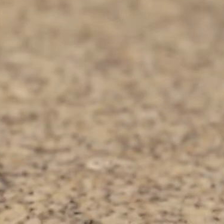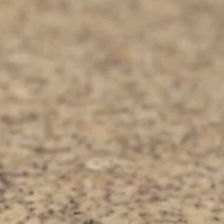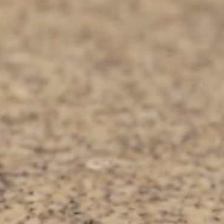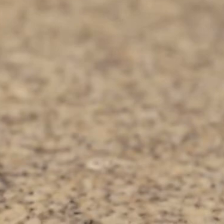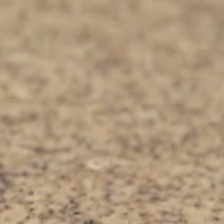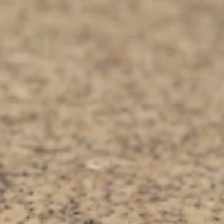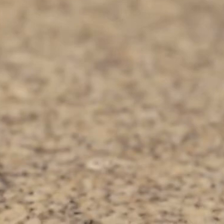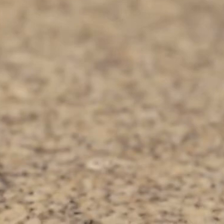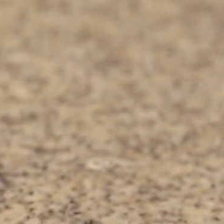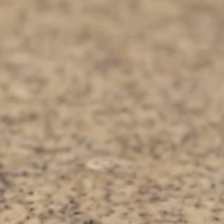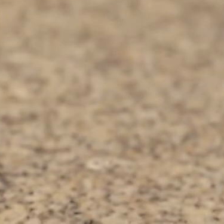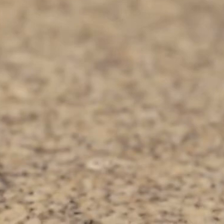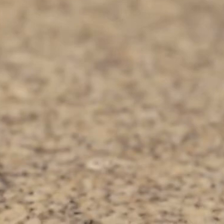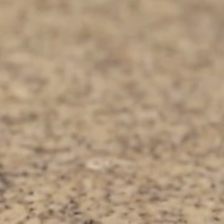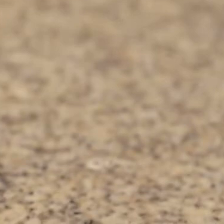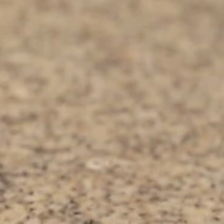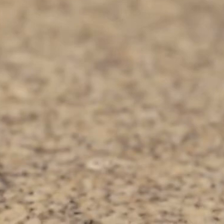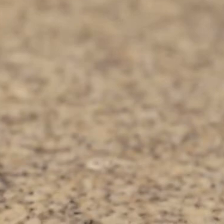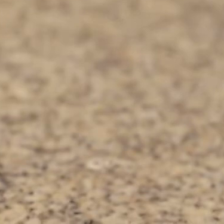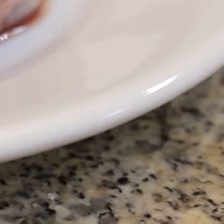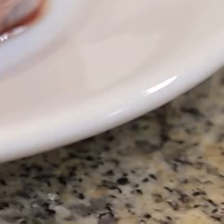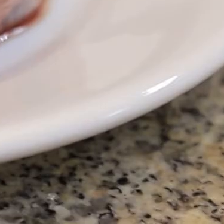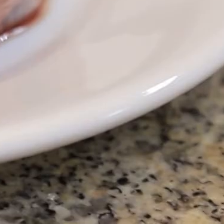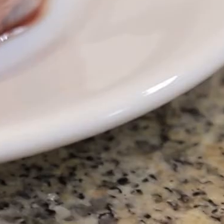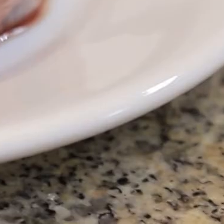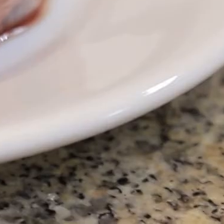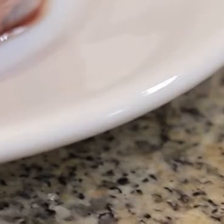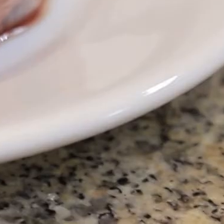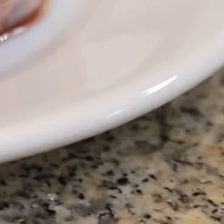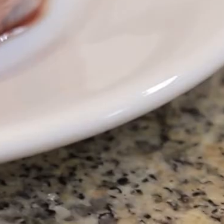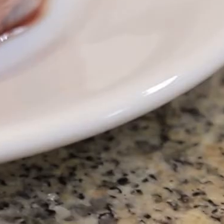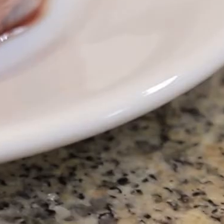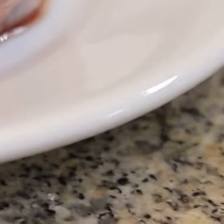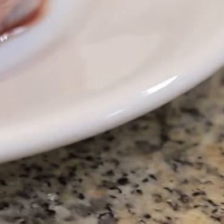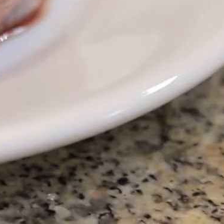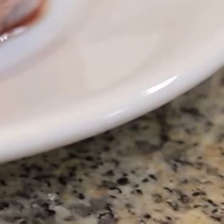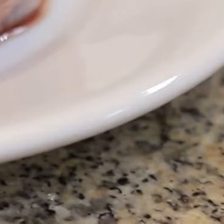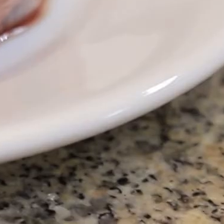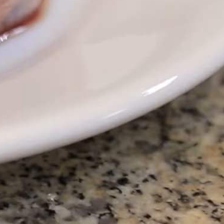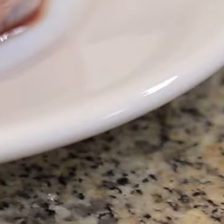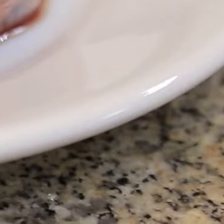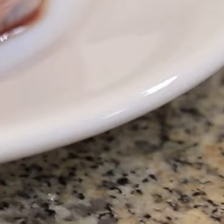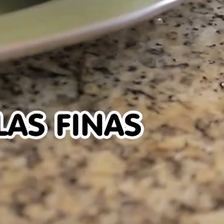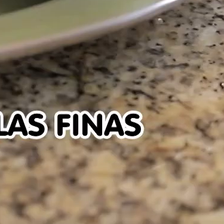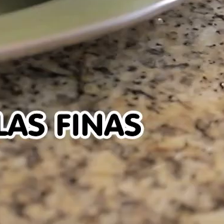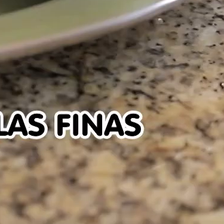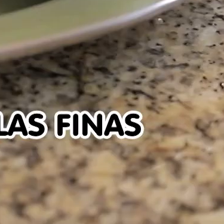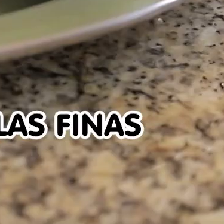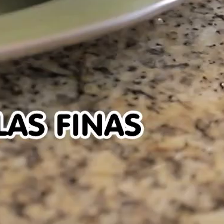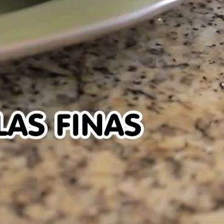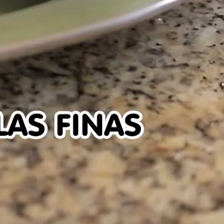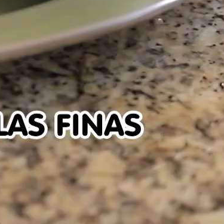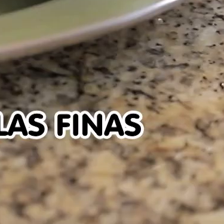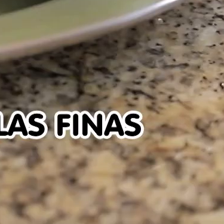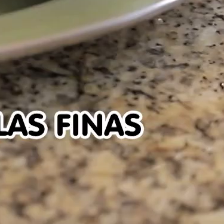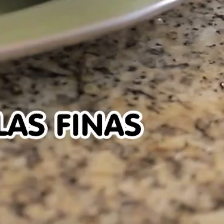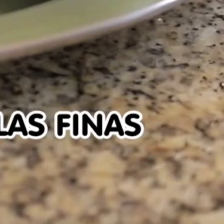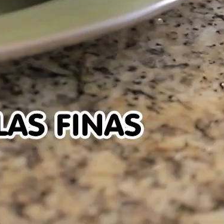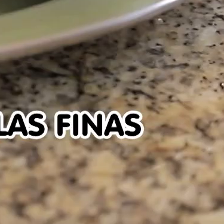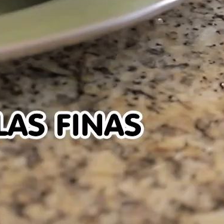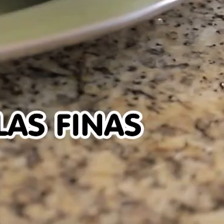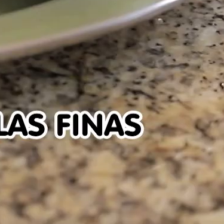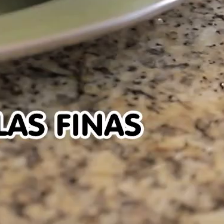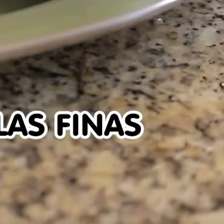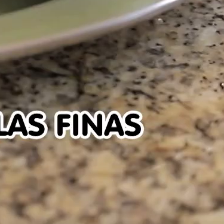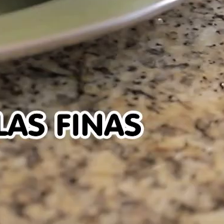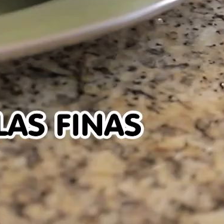250 ml de vinho branco seco, 700 gramas de ossobuco bovino, 1 talo de alho poró médio